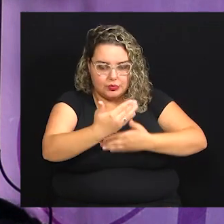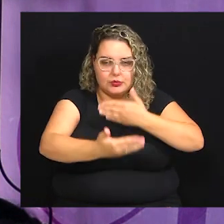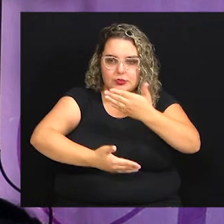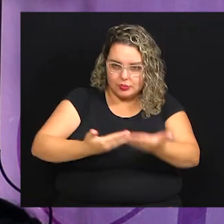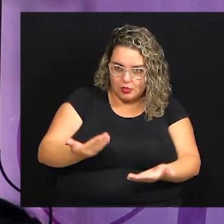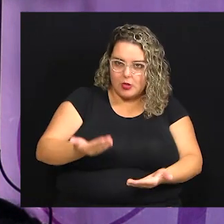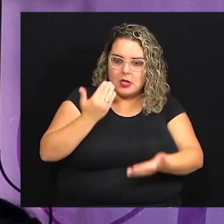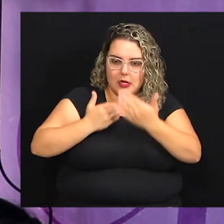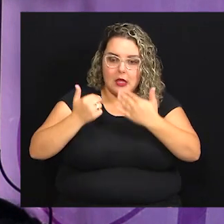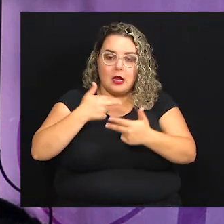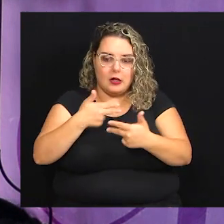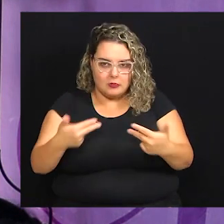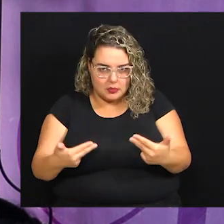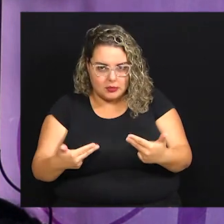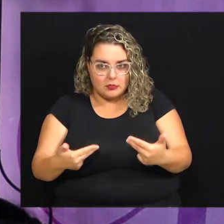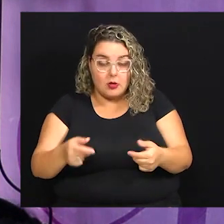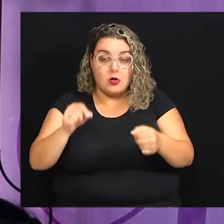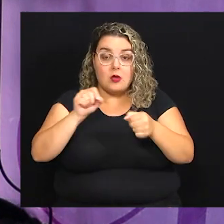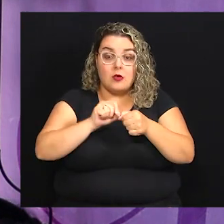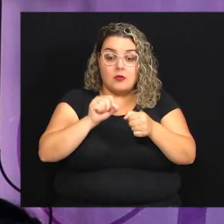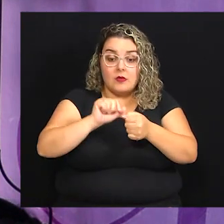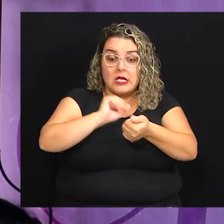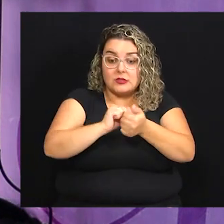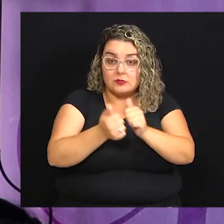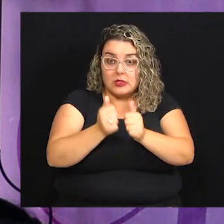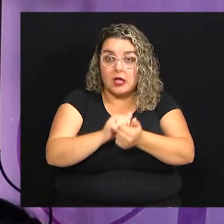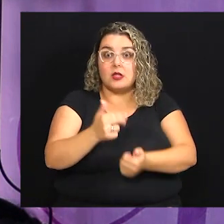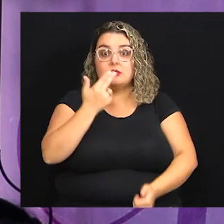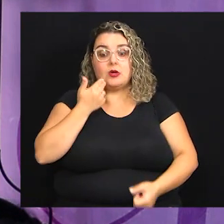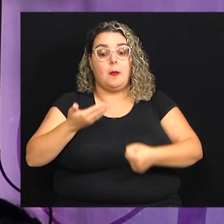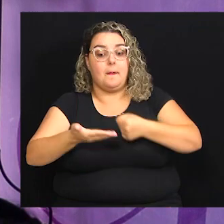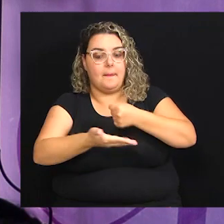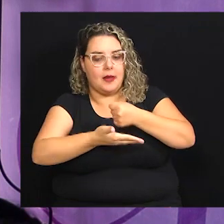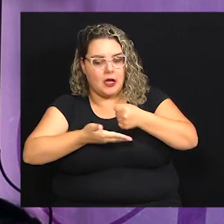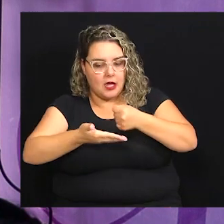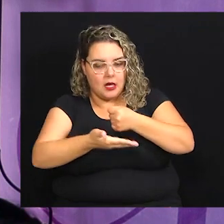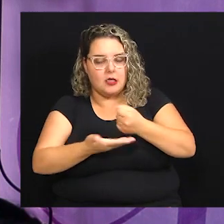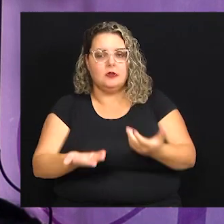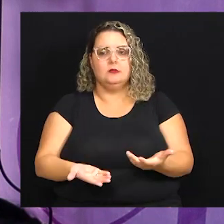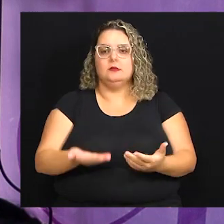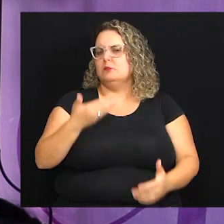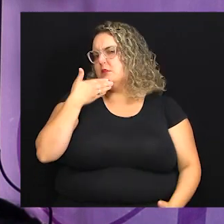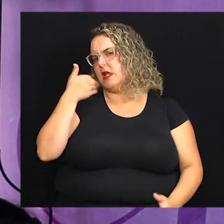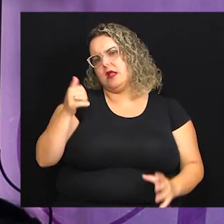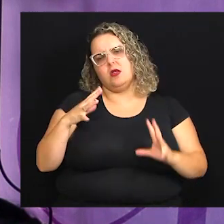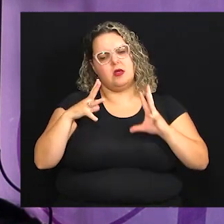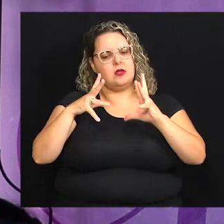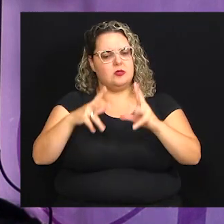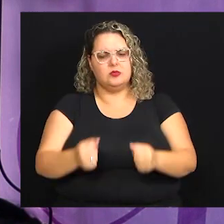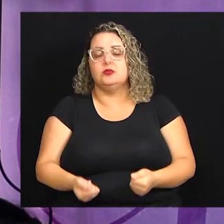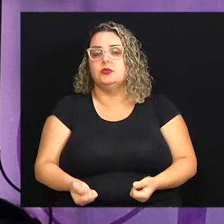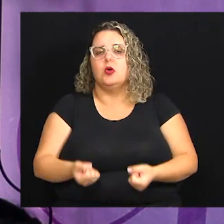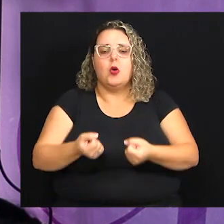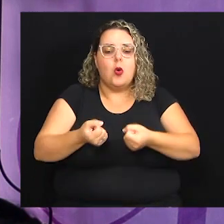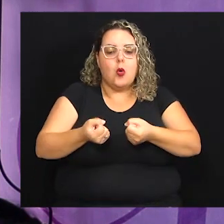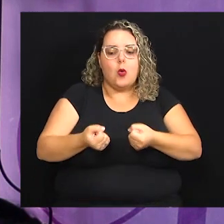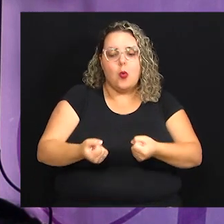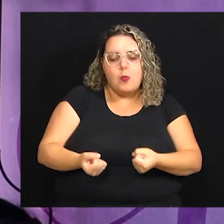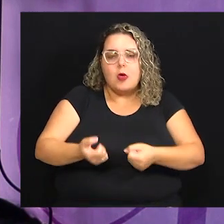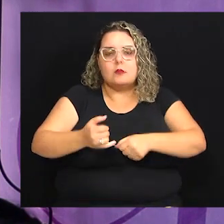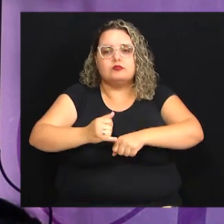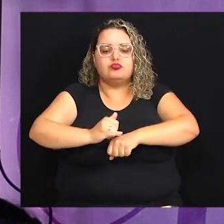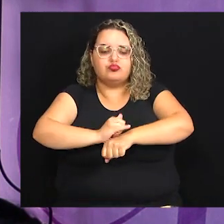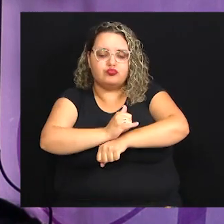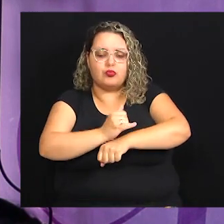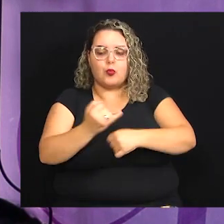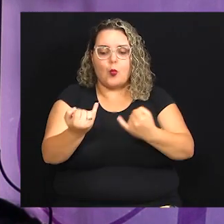essa alimentação, a gente faz uma adequação nutricional básica, ele melhora tudo, né? Melhora peso,